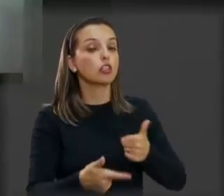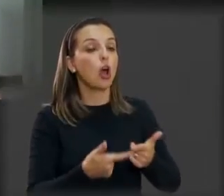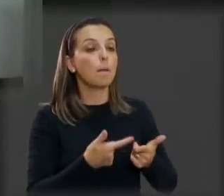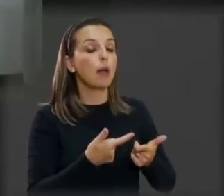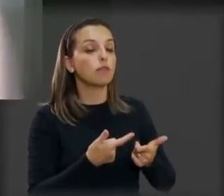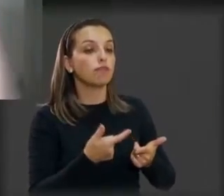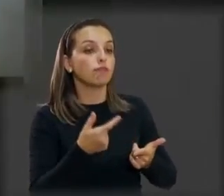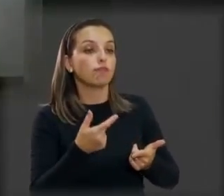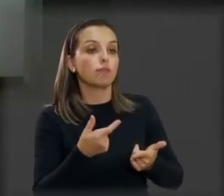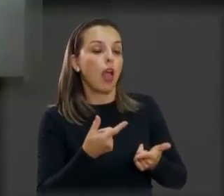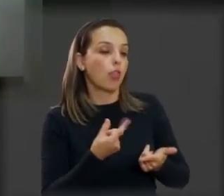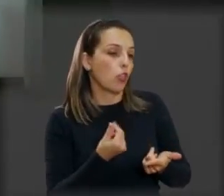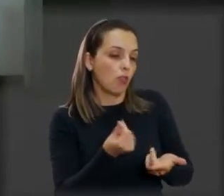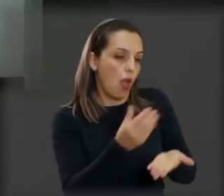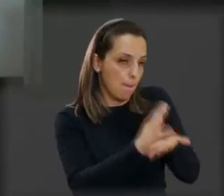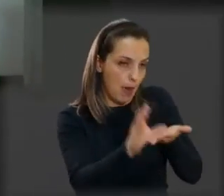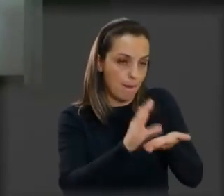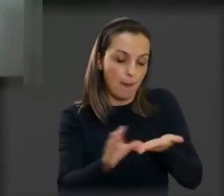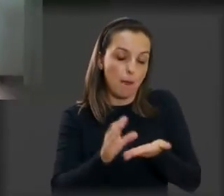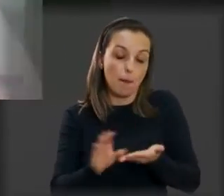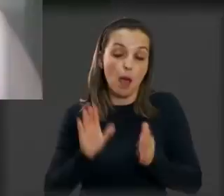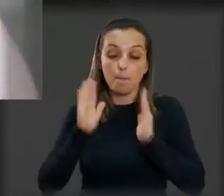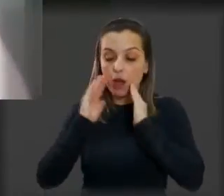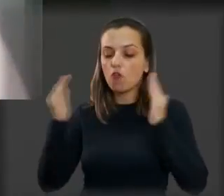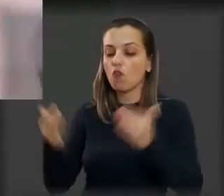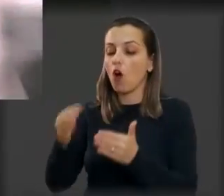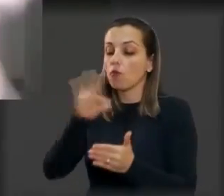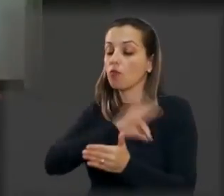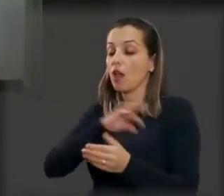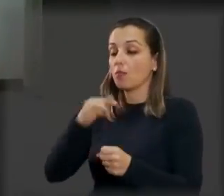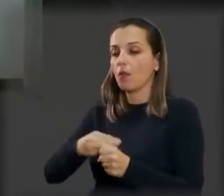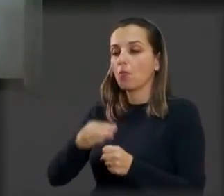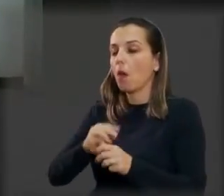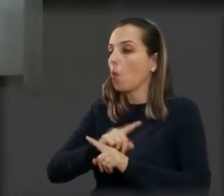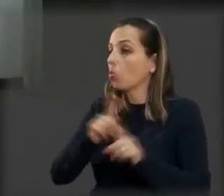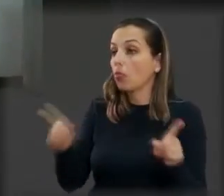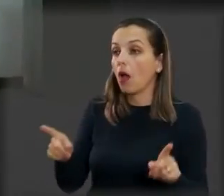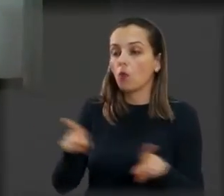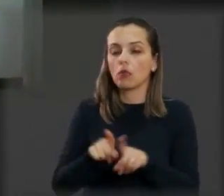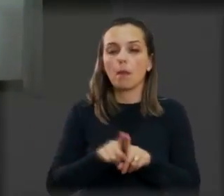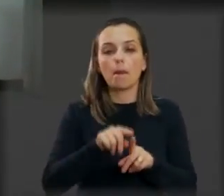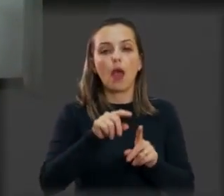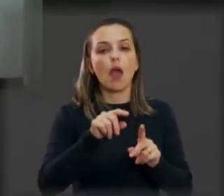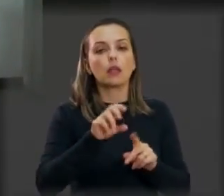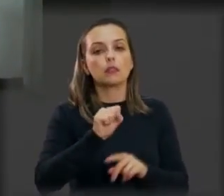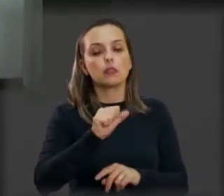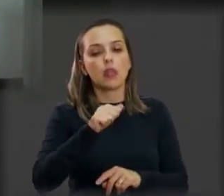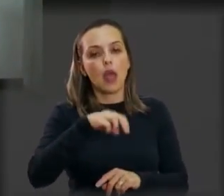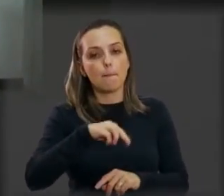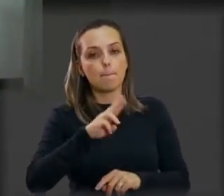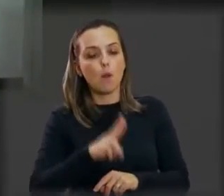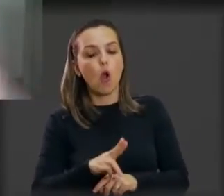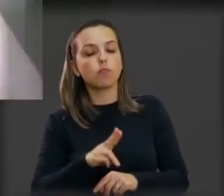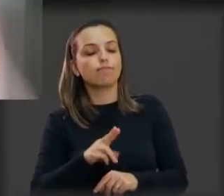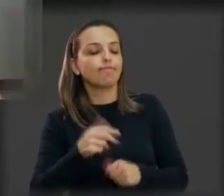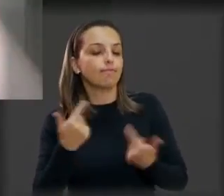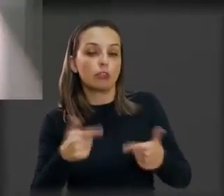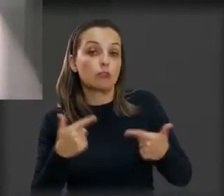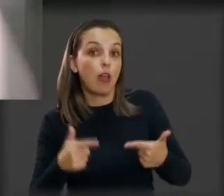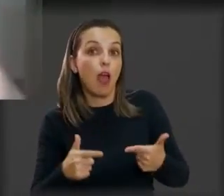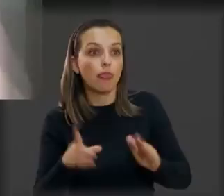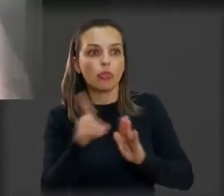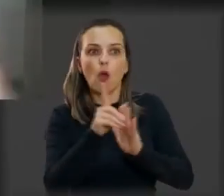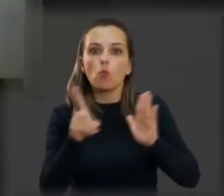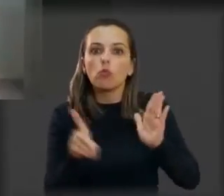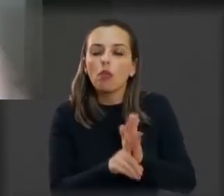bonificações, que não inclui a Guarda Municipal, que não inclui os guardas da SAMU, entendeu? Então, assim, decreto